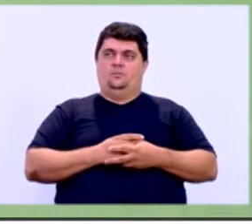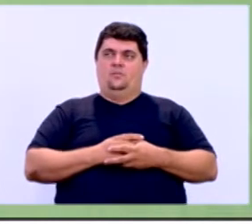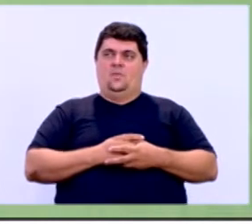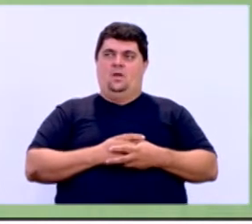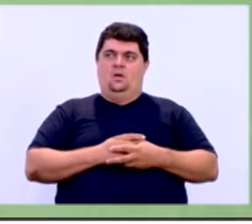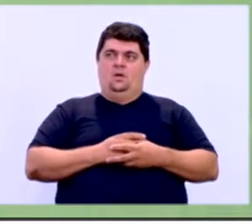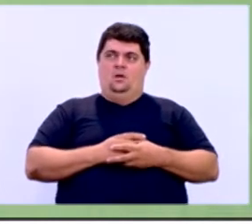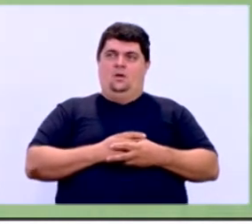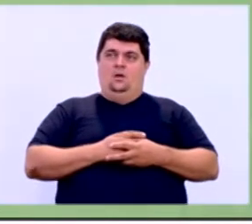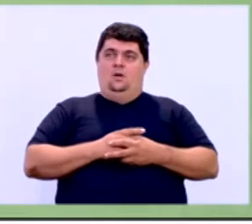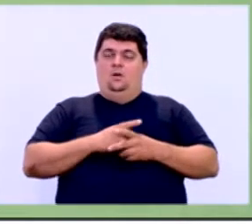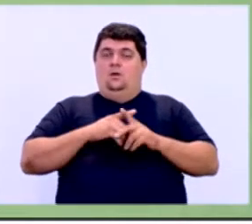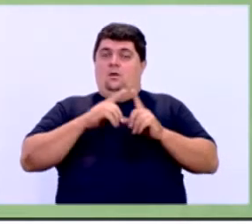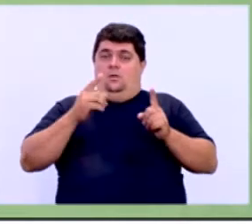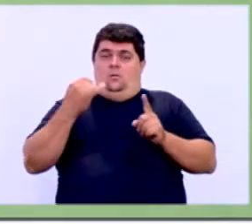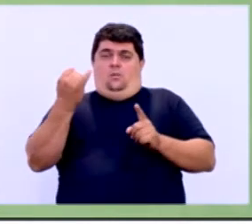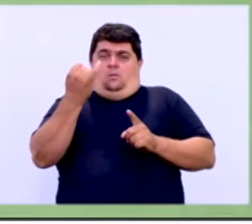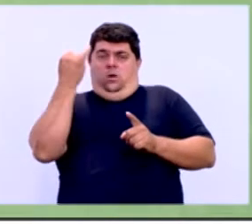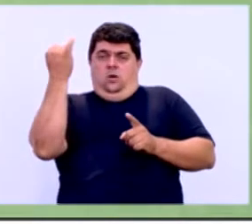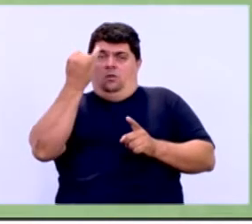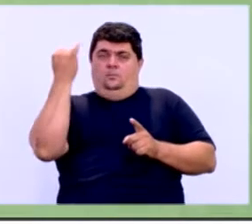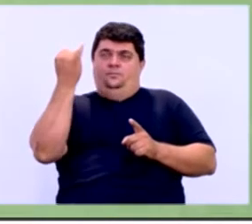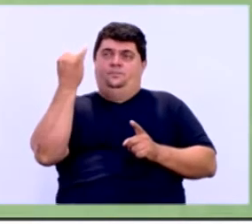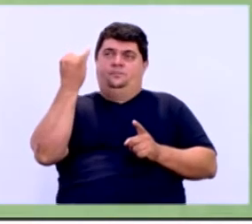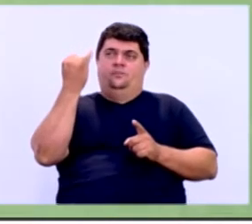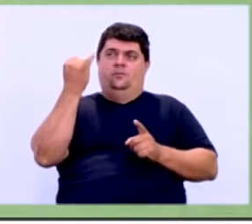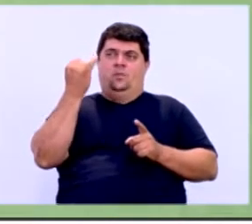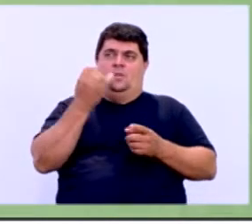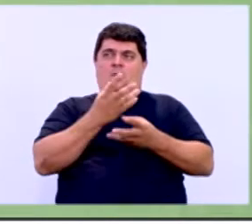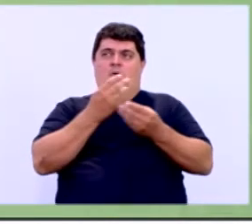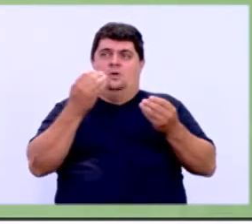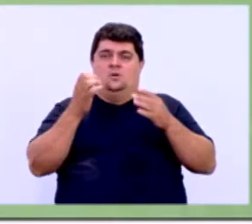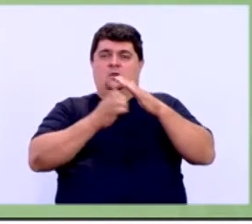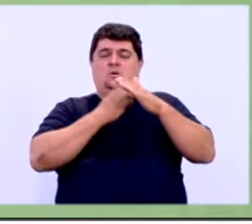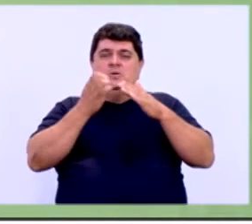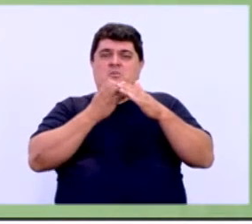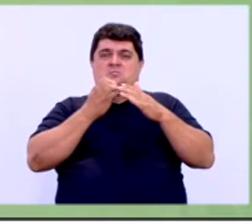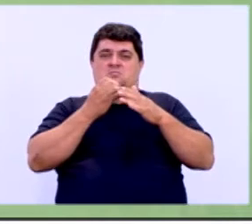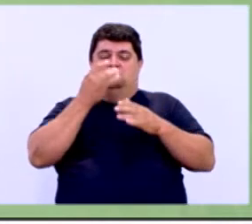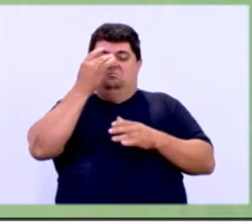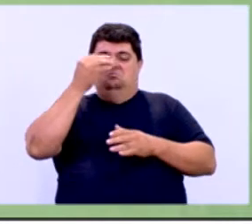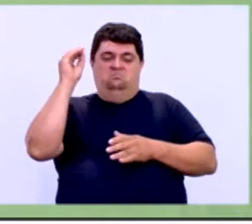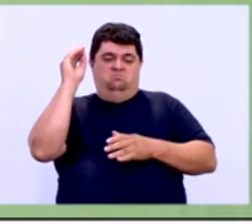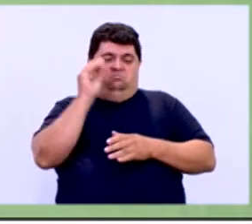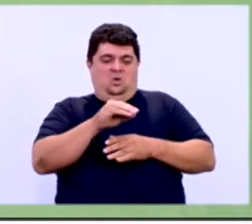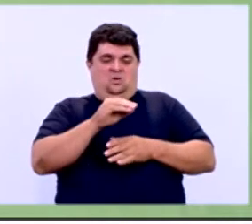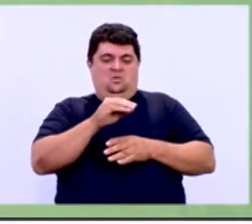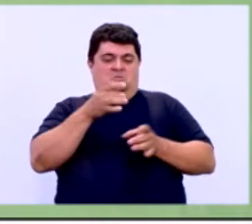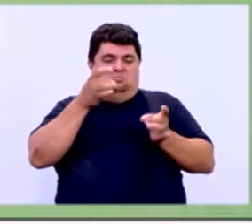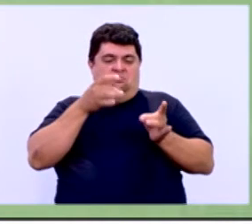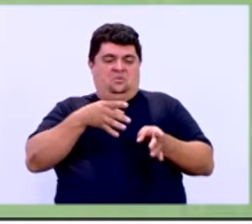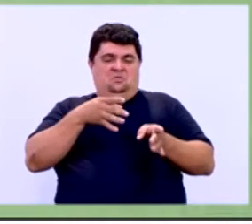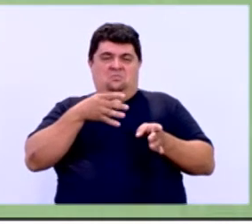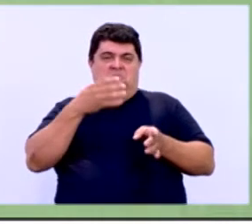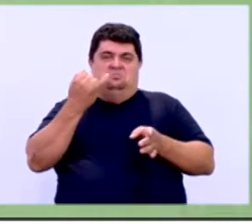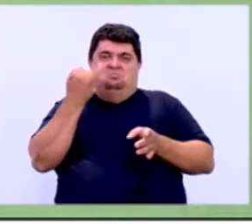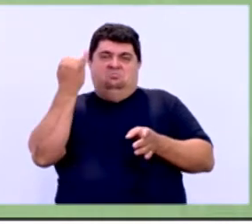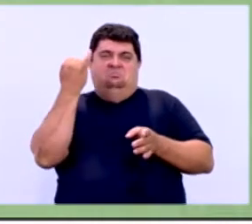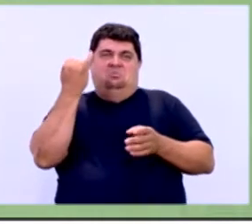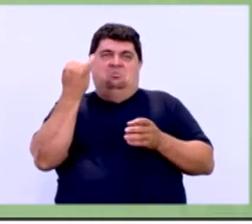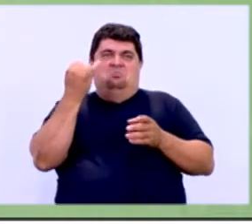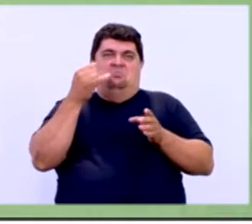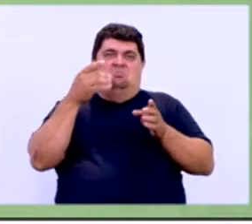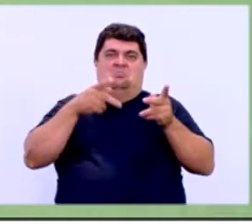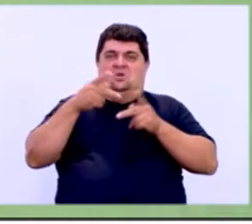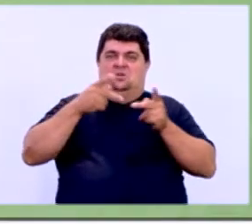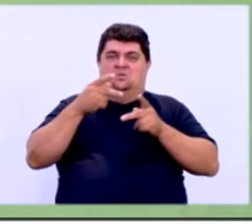por mais importante que seja, muitos empreendedores ignoram, quer dizer, não fazem, né? Ou nem